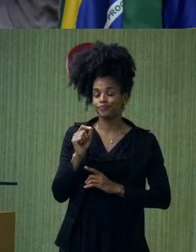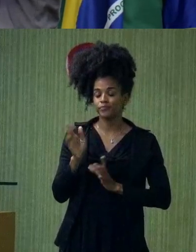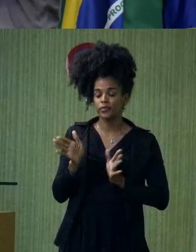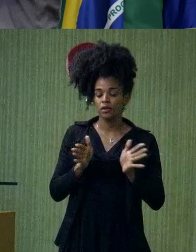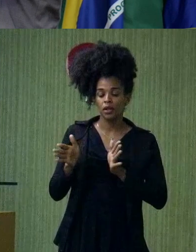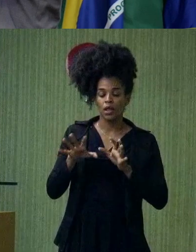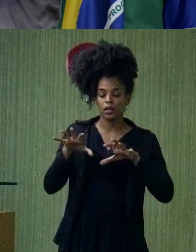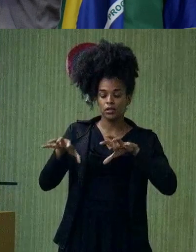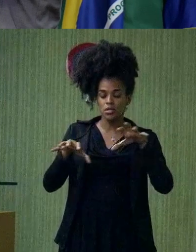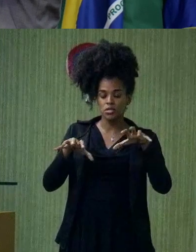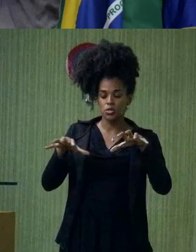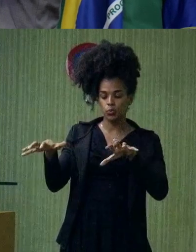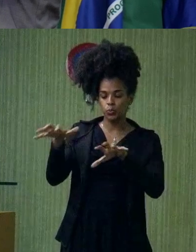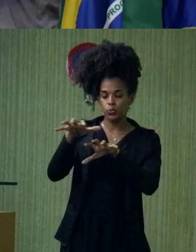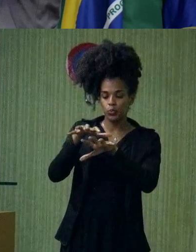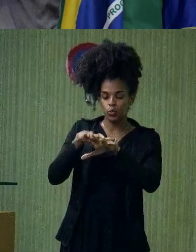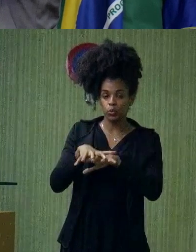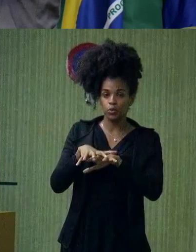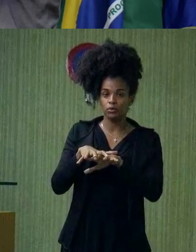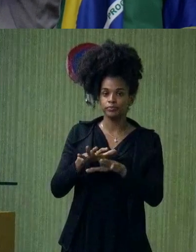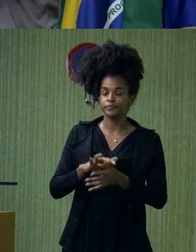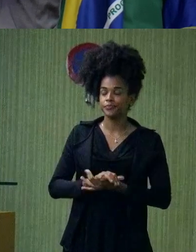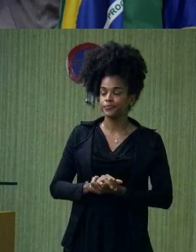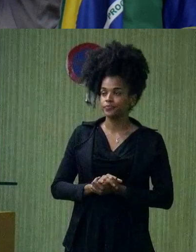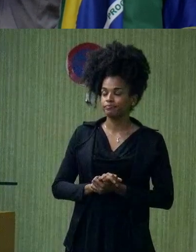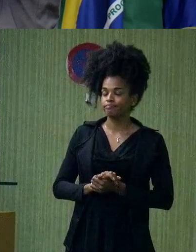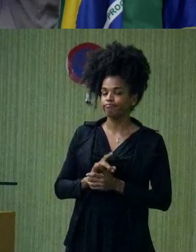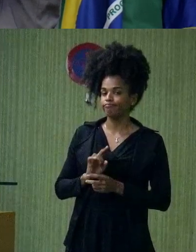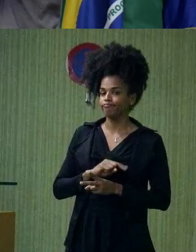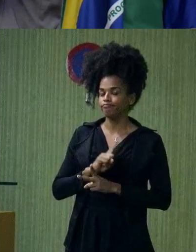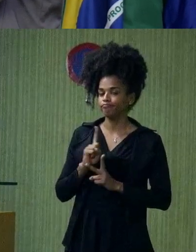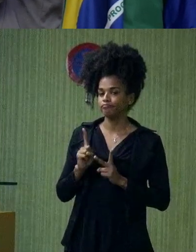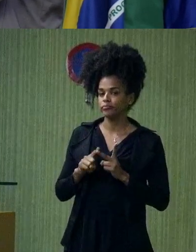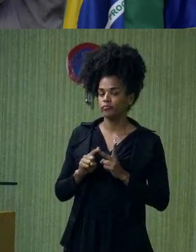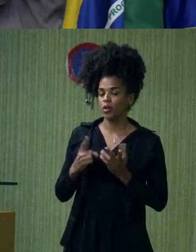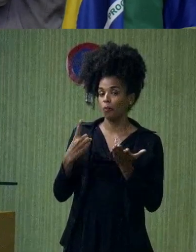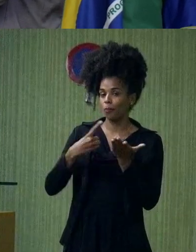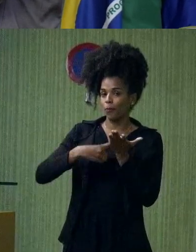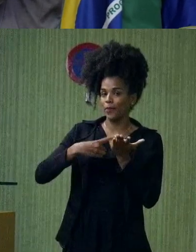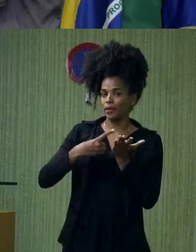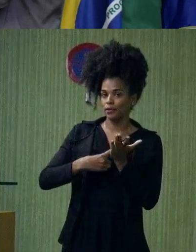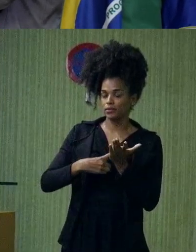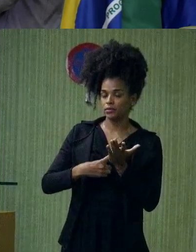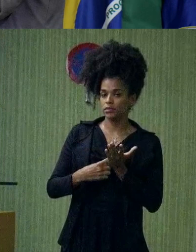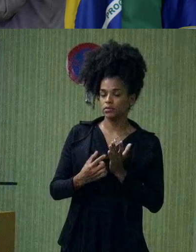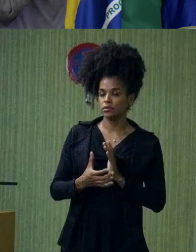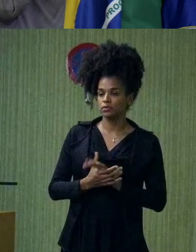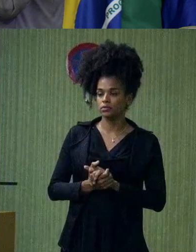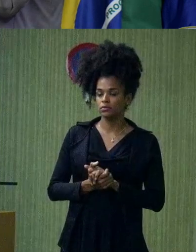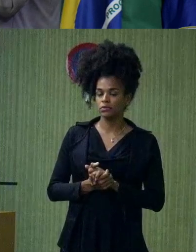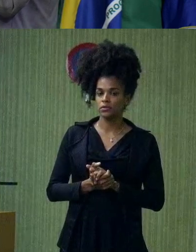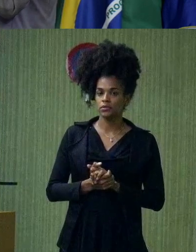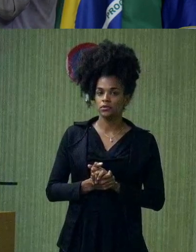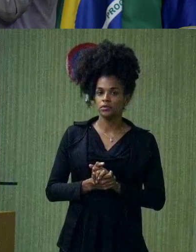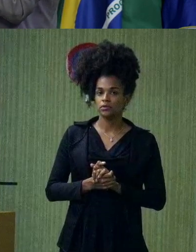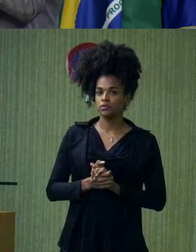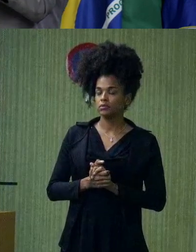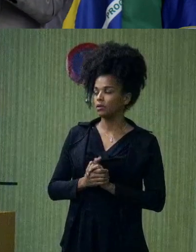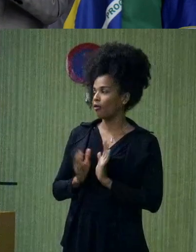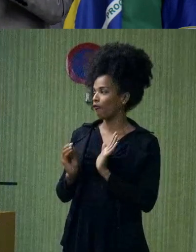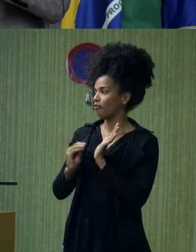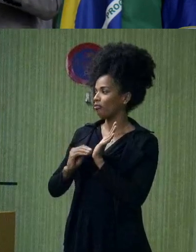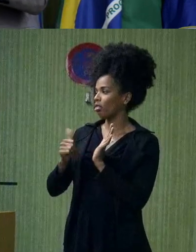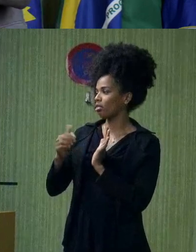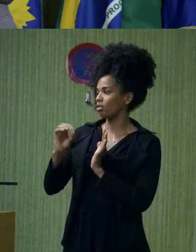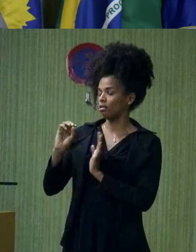foi mencionado a a ideia da pactuação Claro quanto faltam 10 então